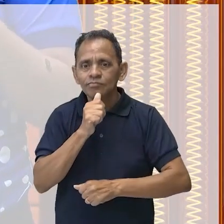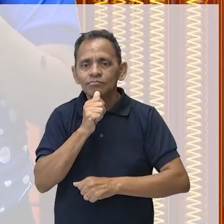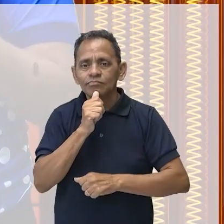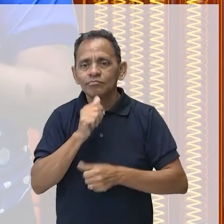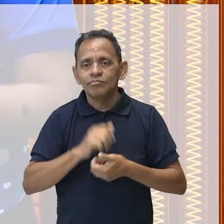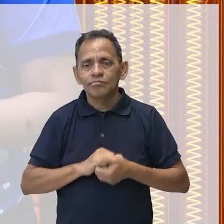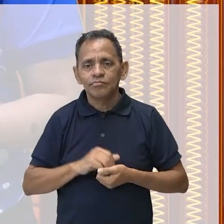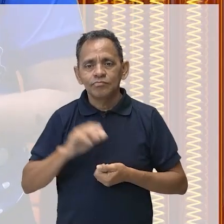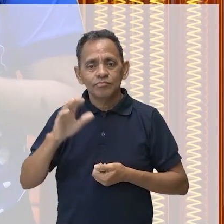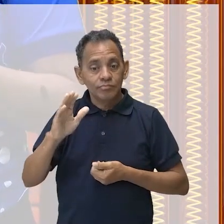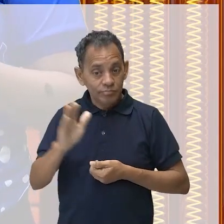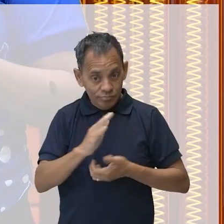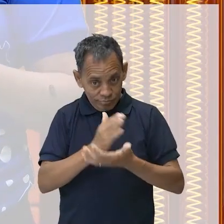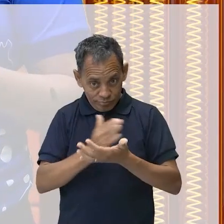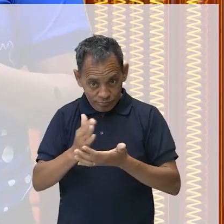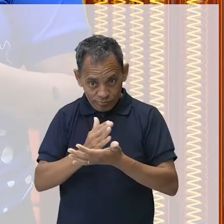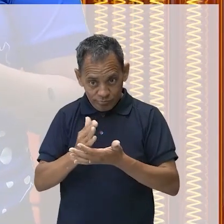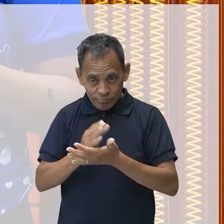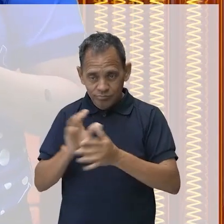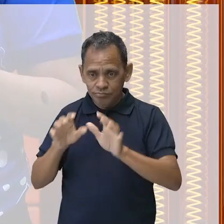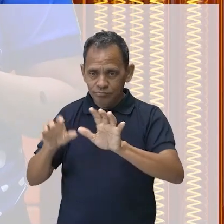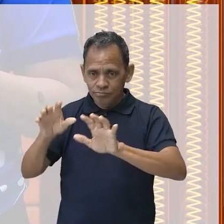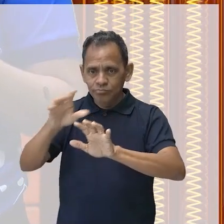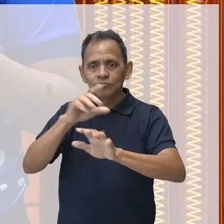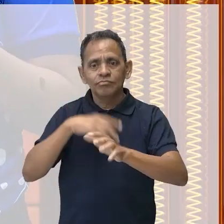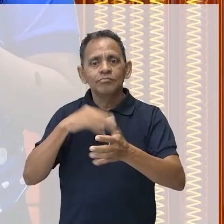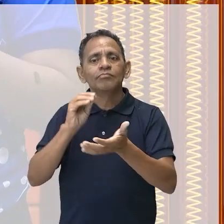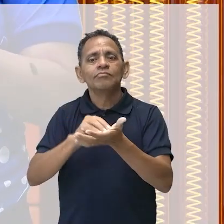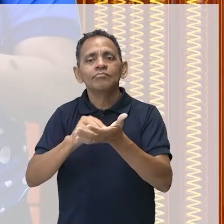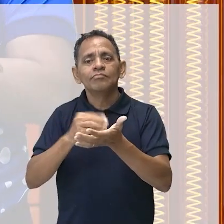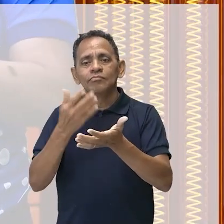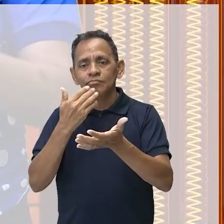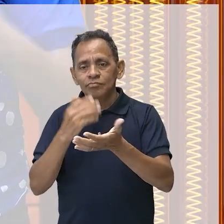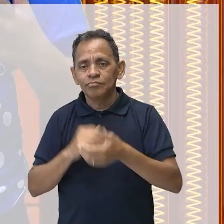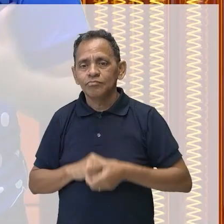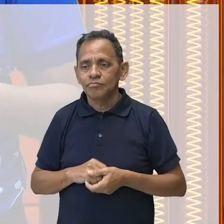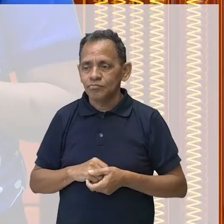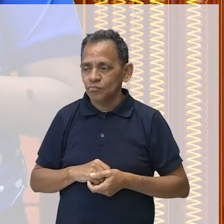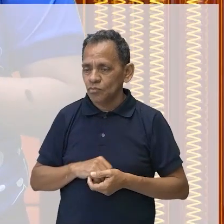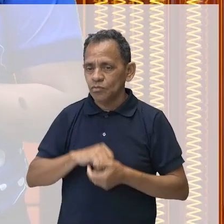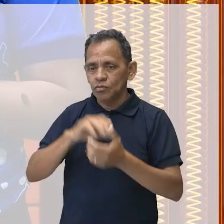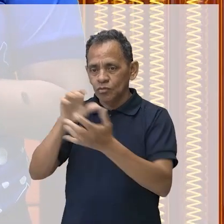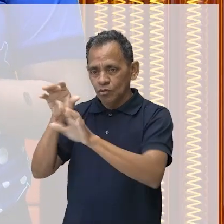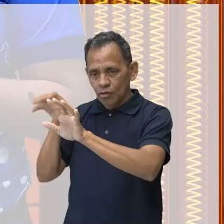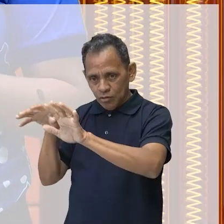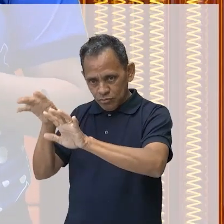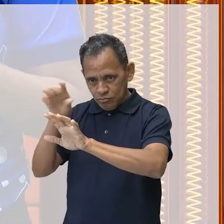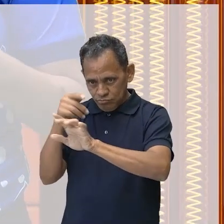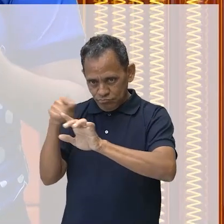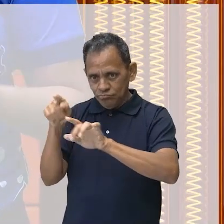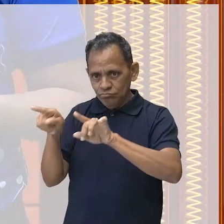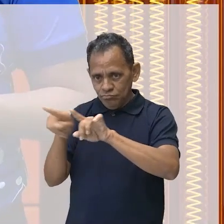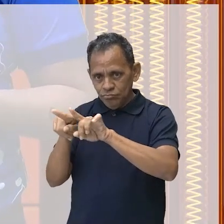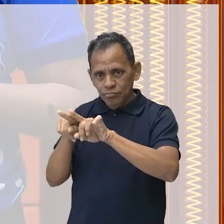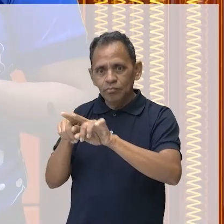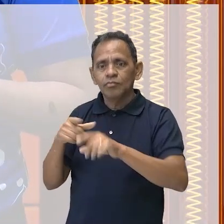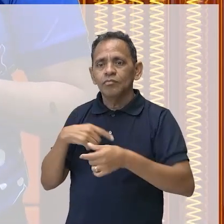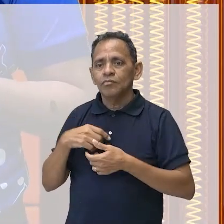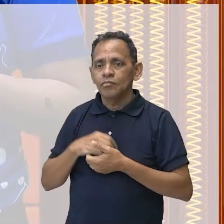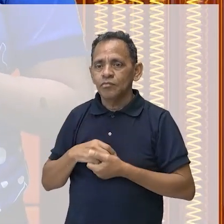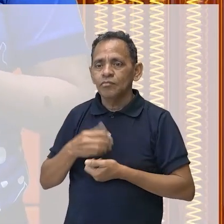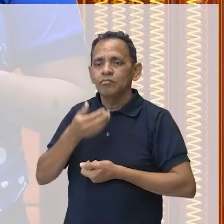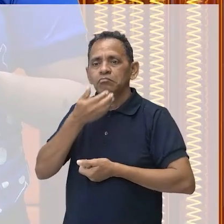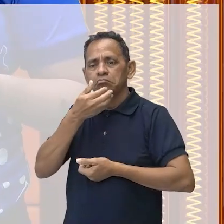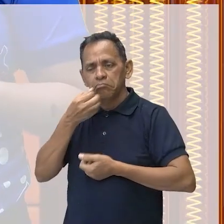elas acabam enfrentando escassez, enquanto outras, né, acabam tendo ali uma certa abundância